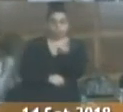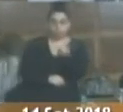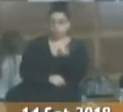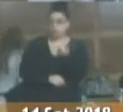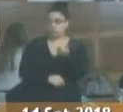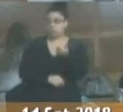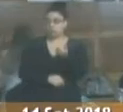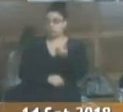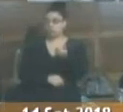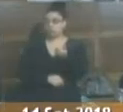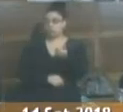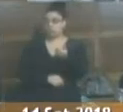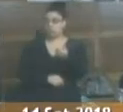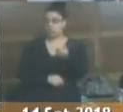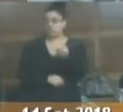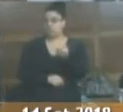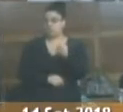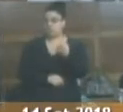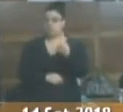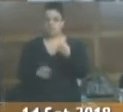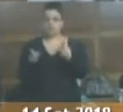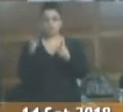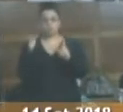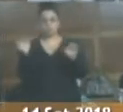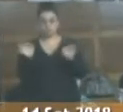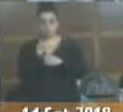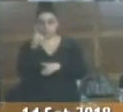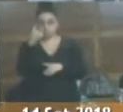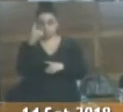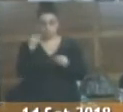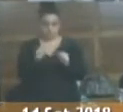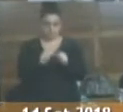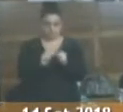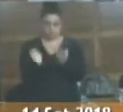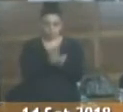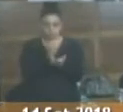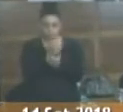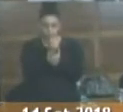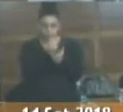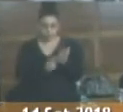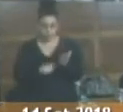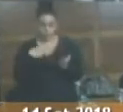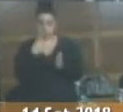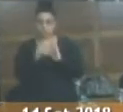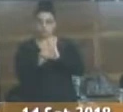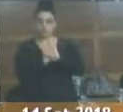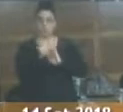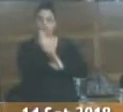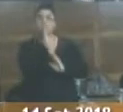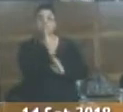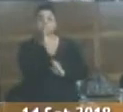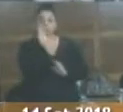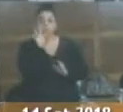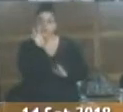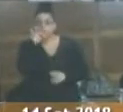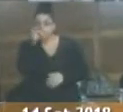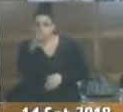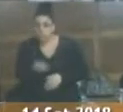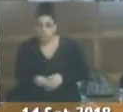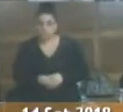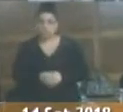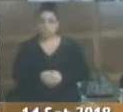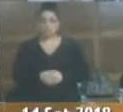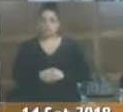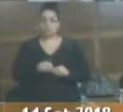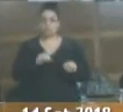realizava o seu desejo, que era a tese, e nós, no Instituto, ganhávamos o conhecimento